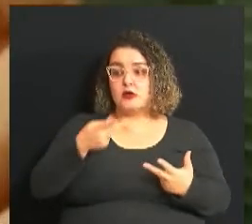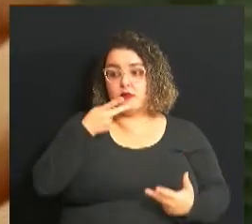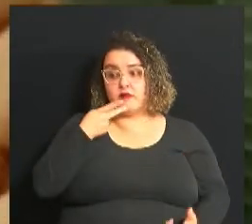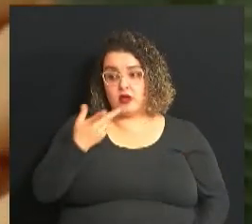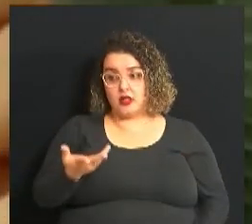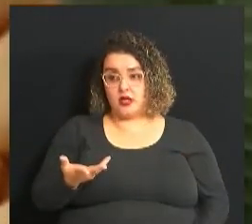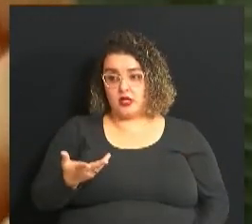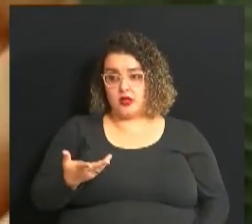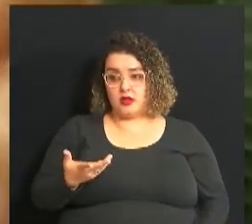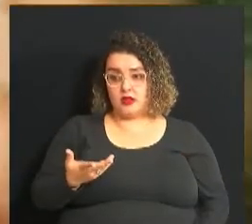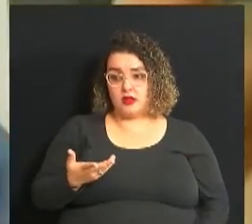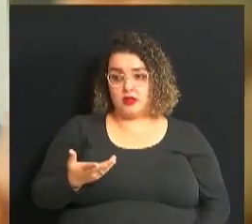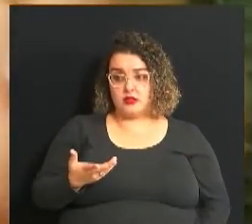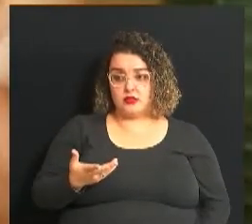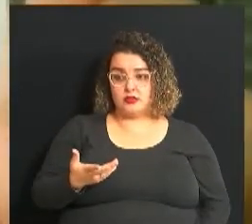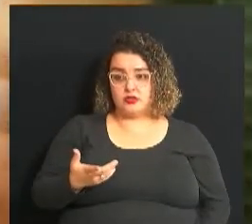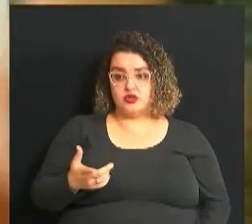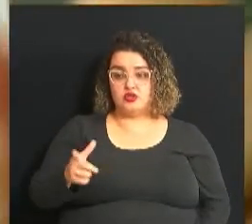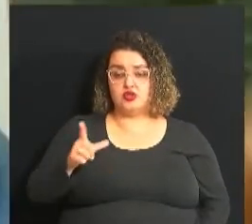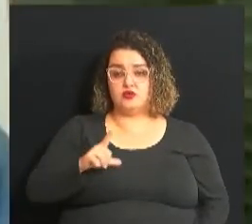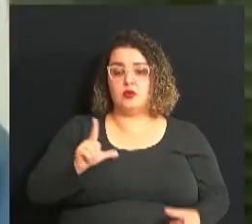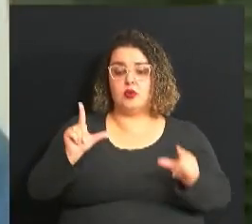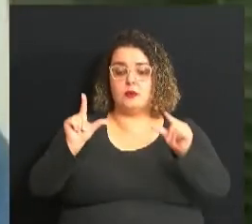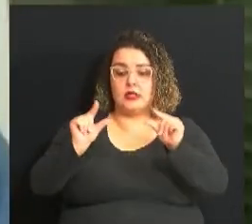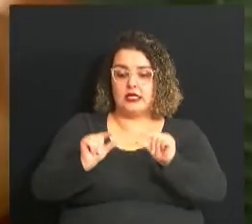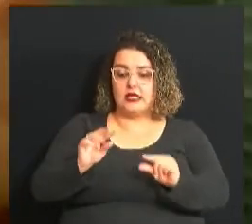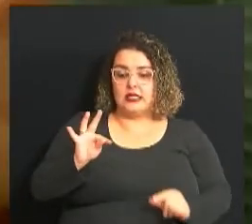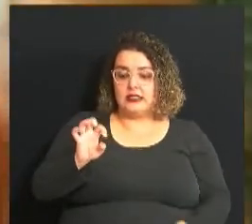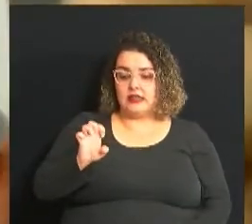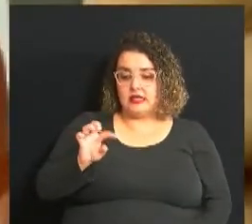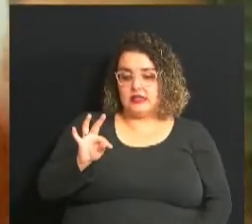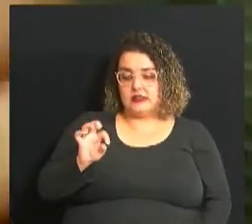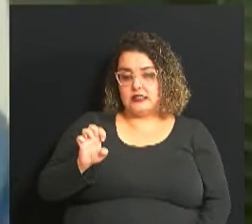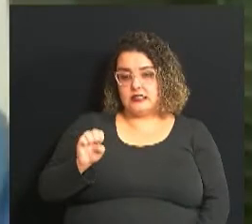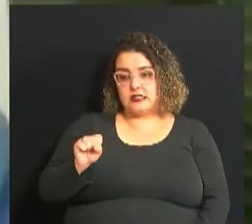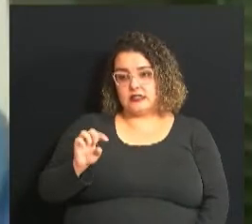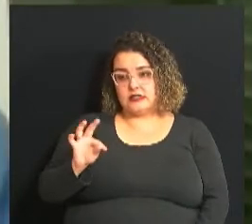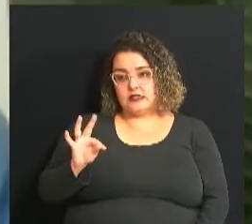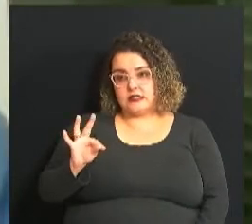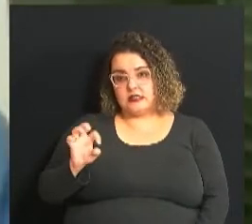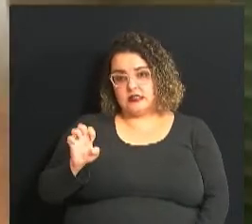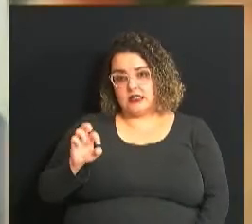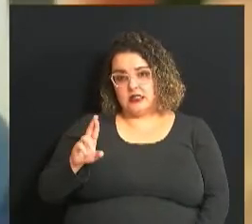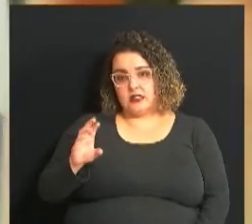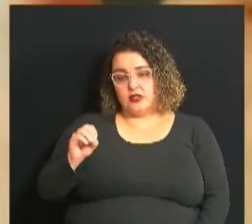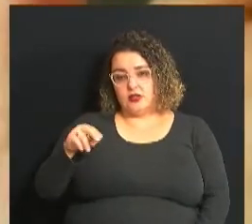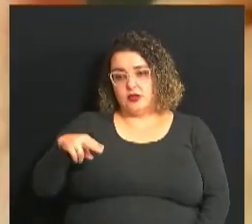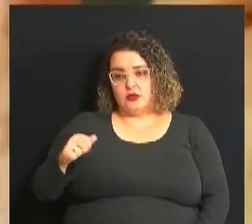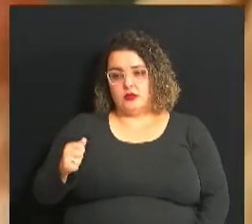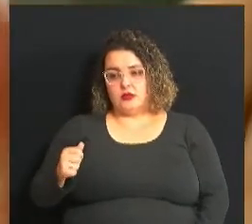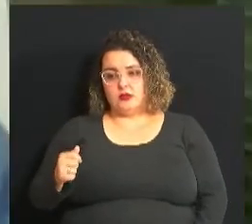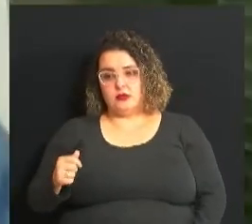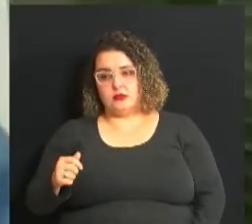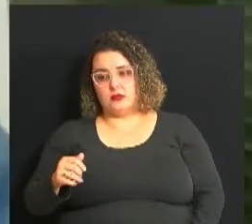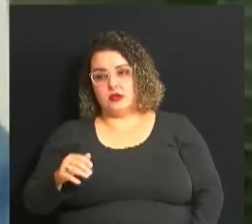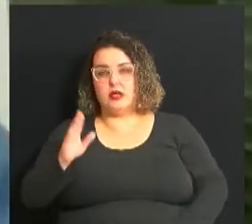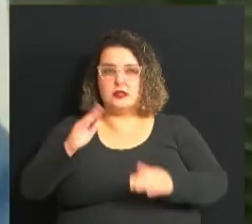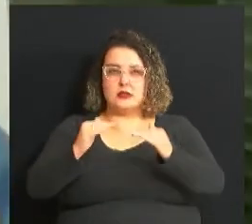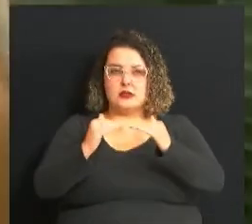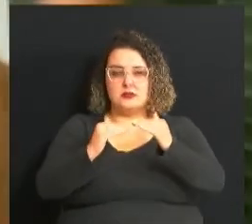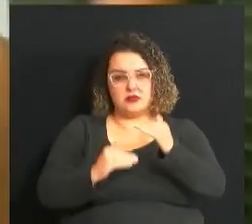tiver um nível baixo de testosterona circulante, às vezes até no nível inferior da normalidade, você